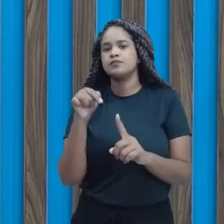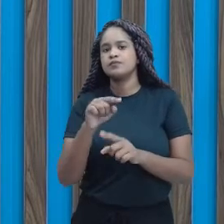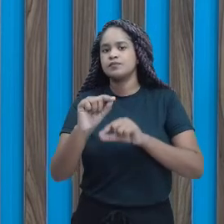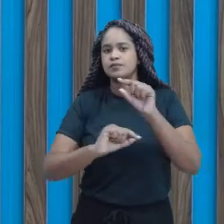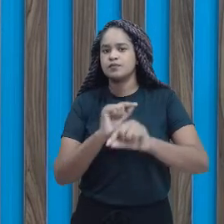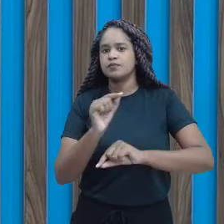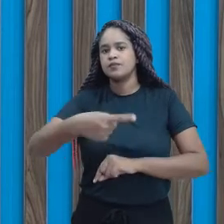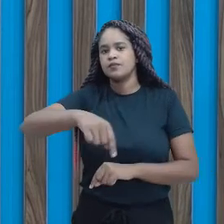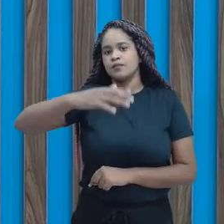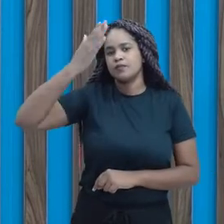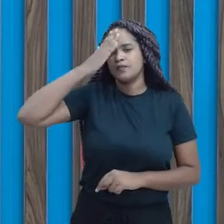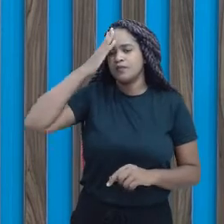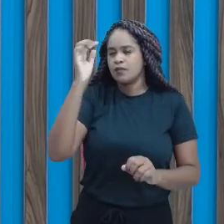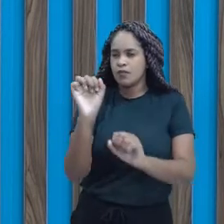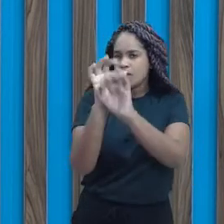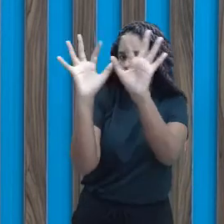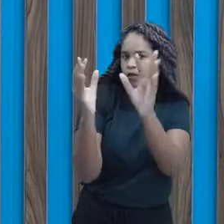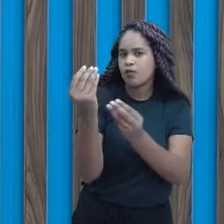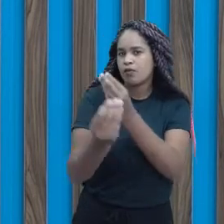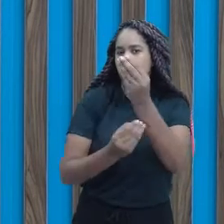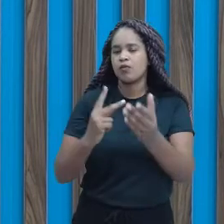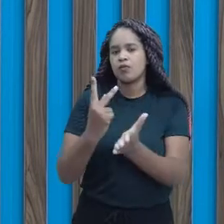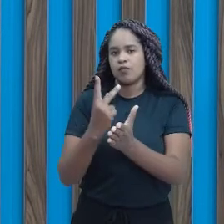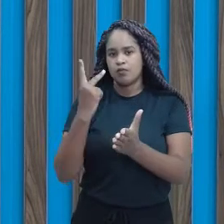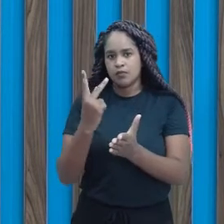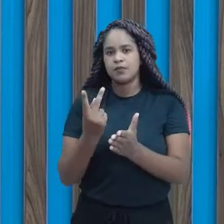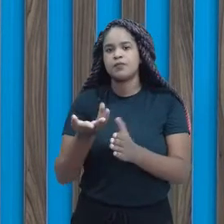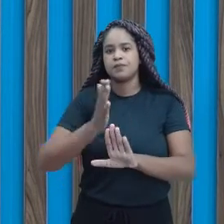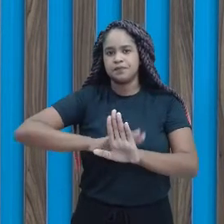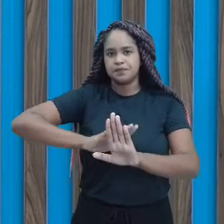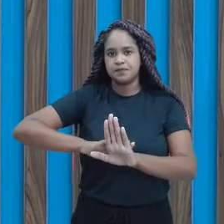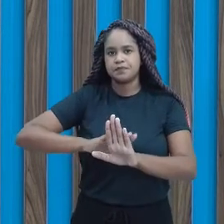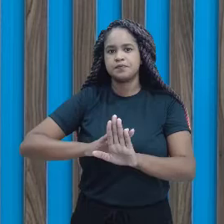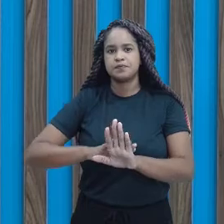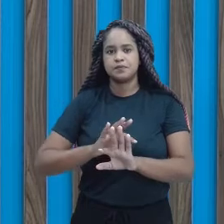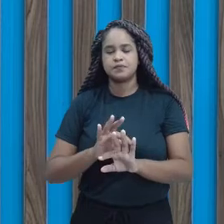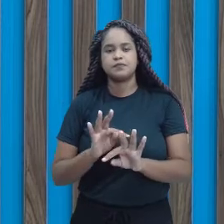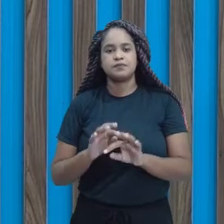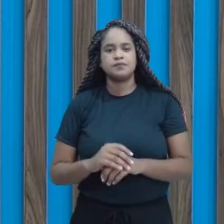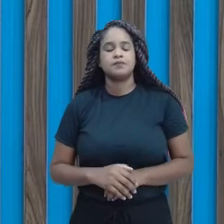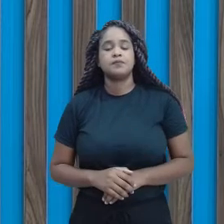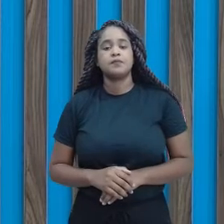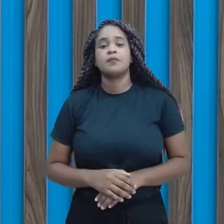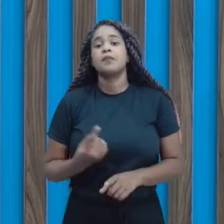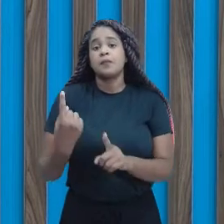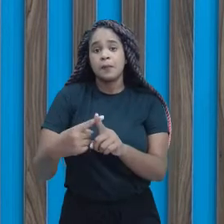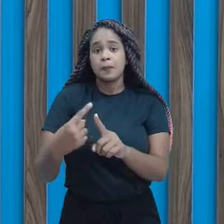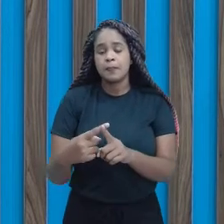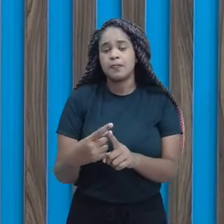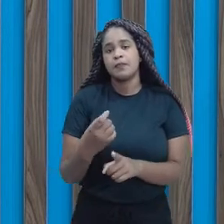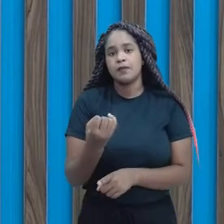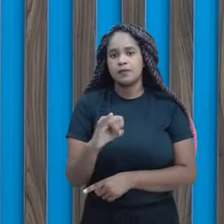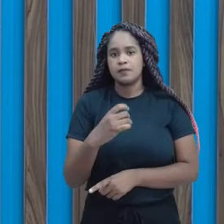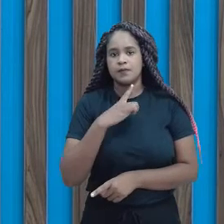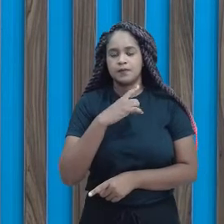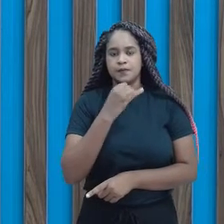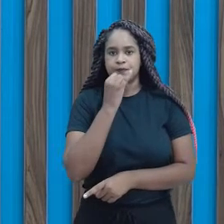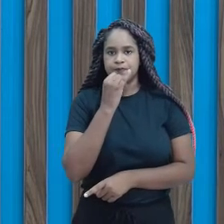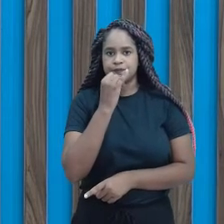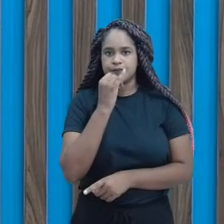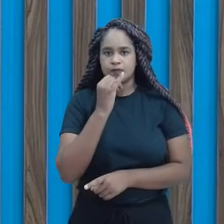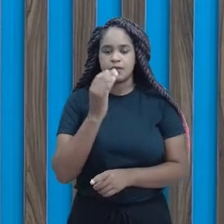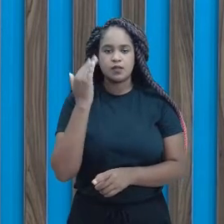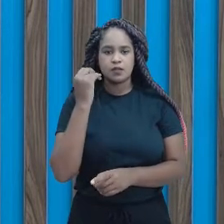Para que você tenha um entendimento melhor em relação ao todo, certo? Porque quando você tem a noção do